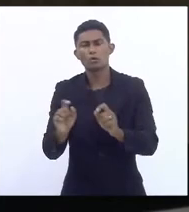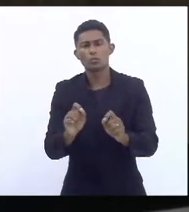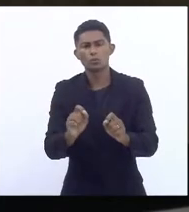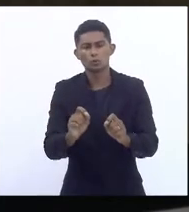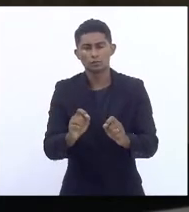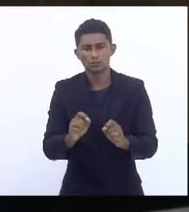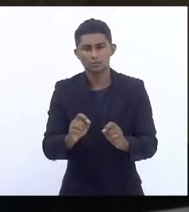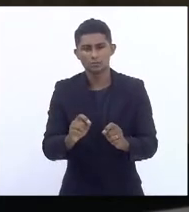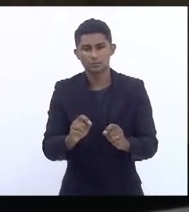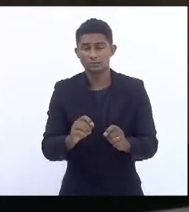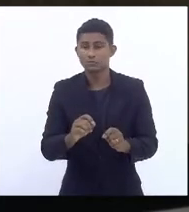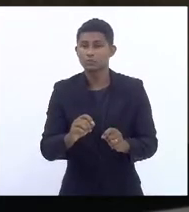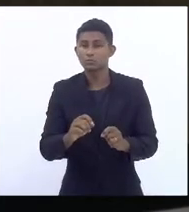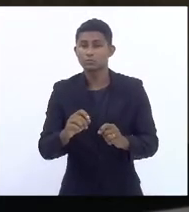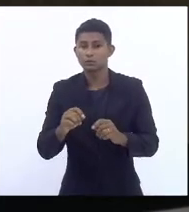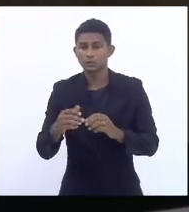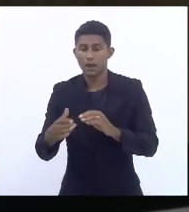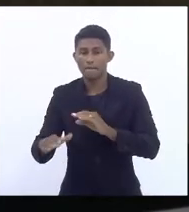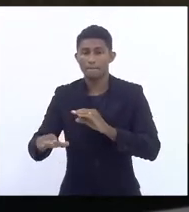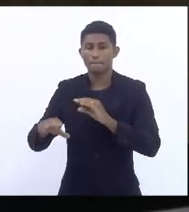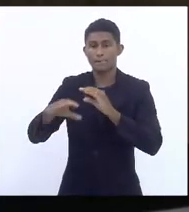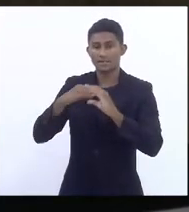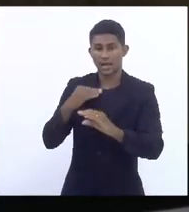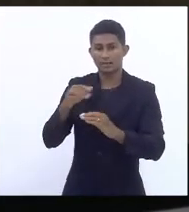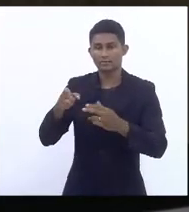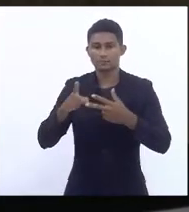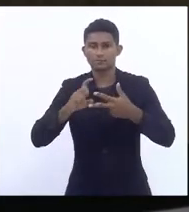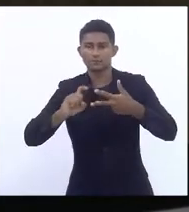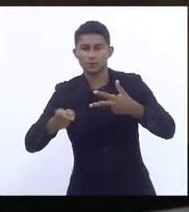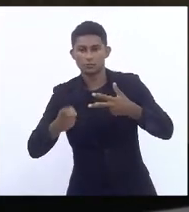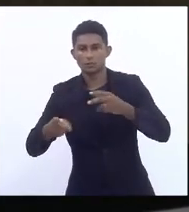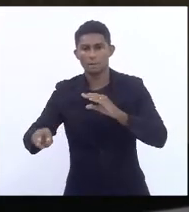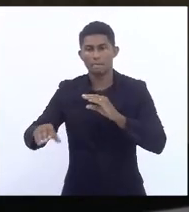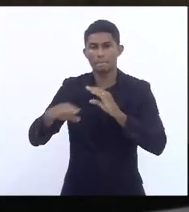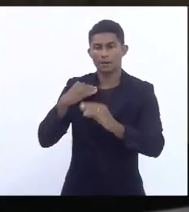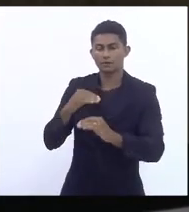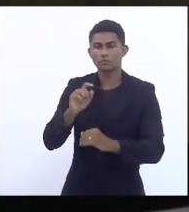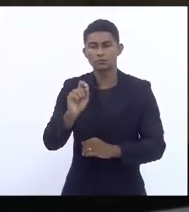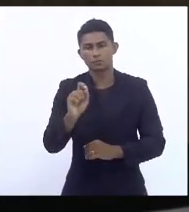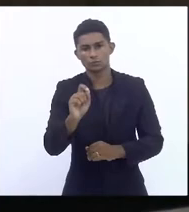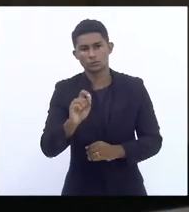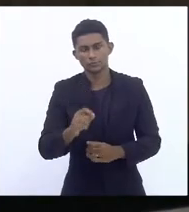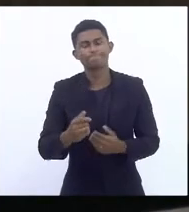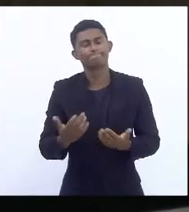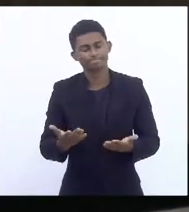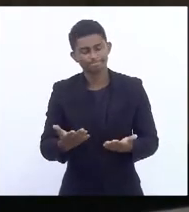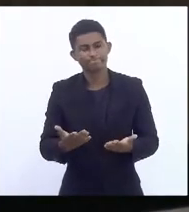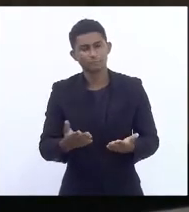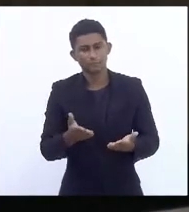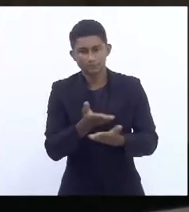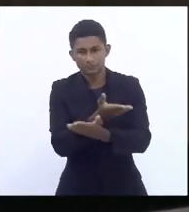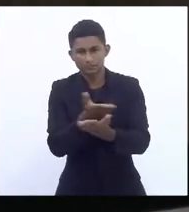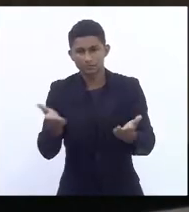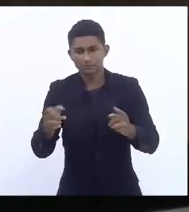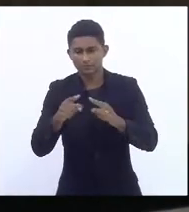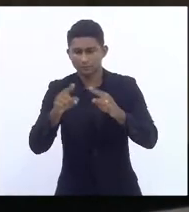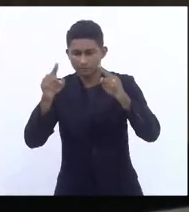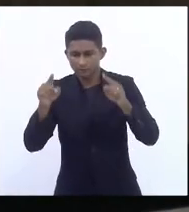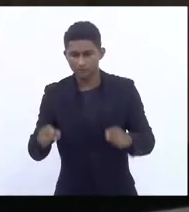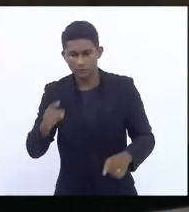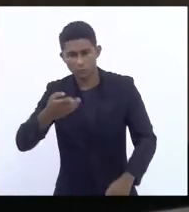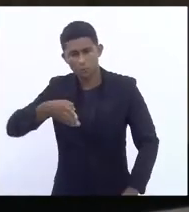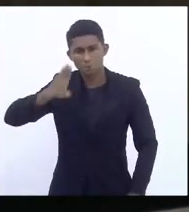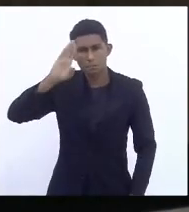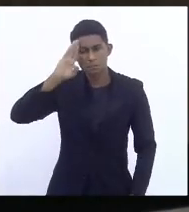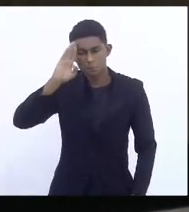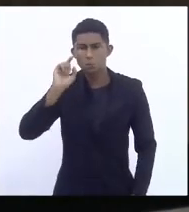perdão, a apresentação da mensagem do Executivo referente aos servidores militares, denominado